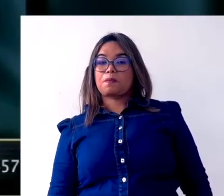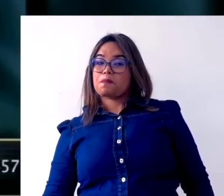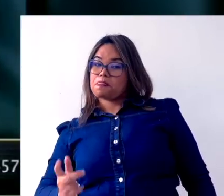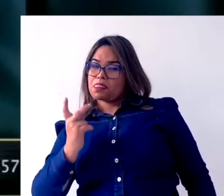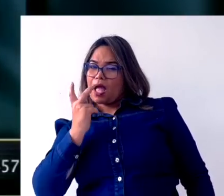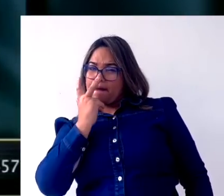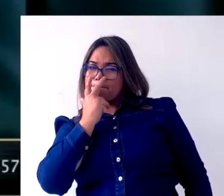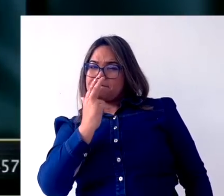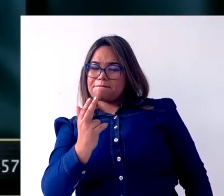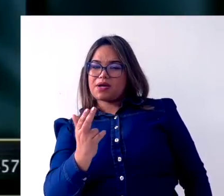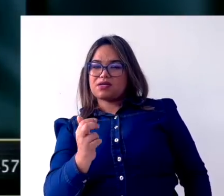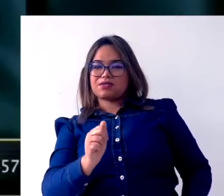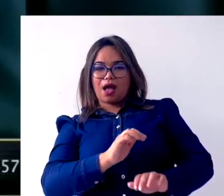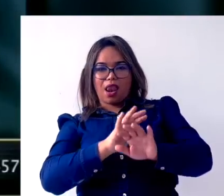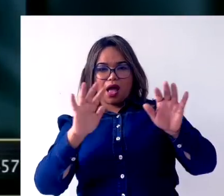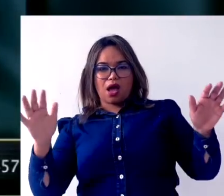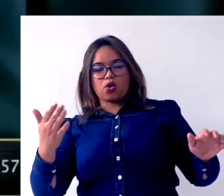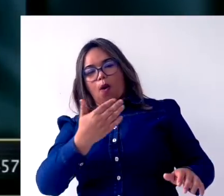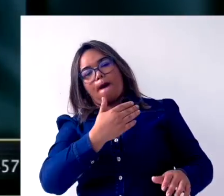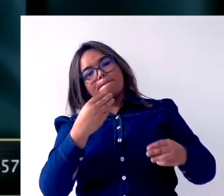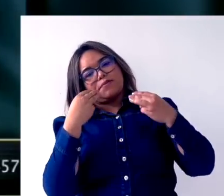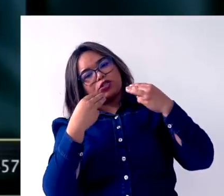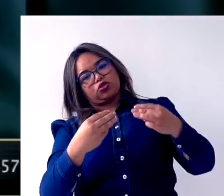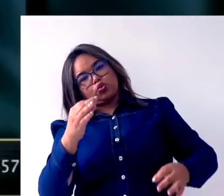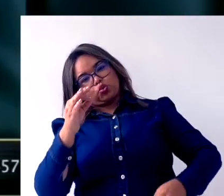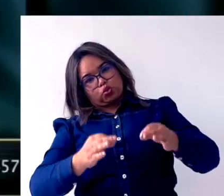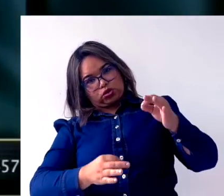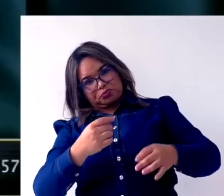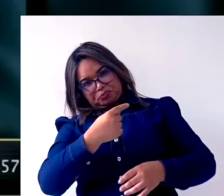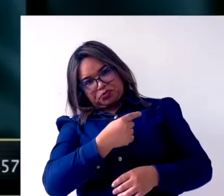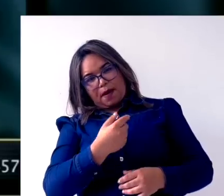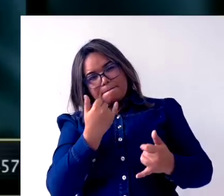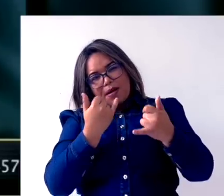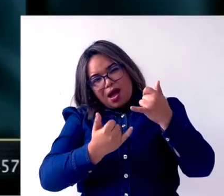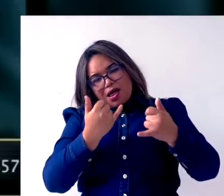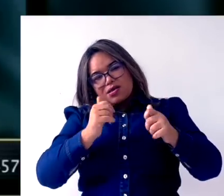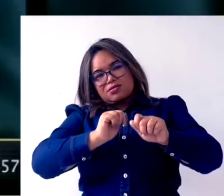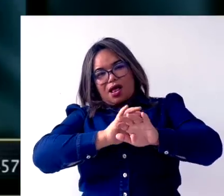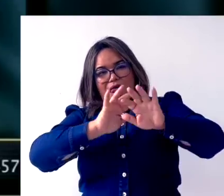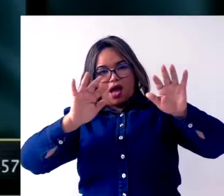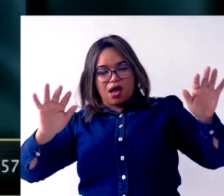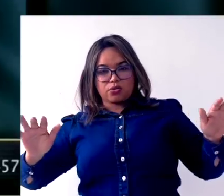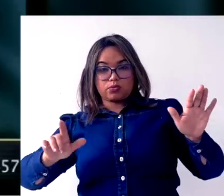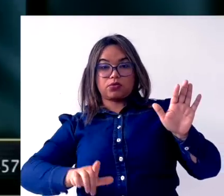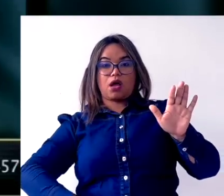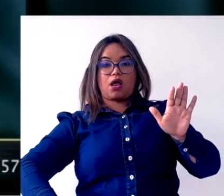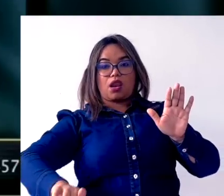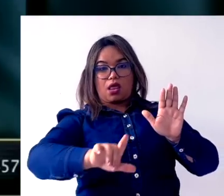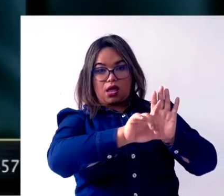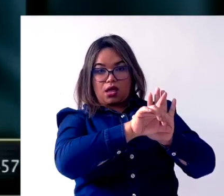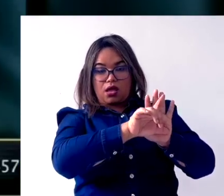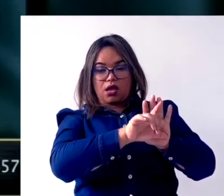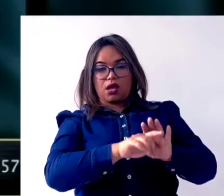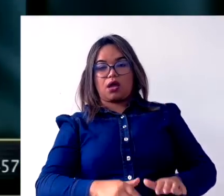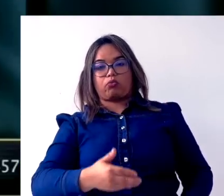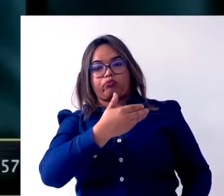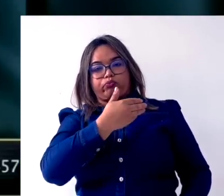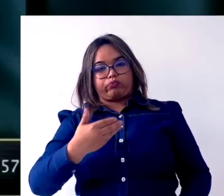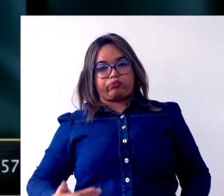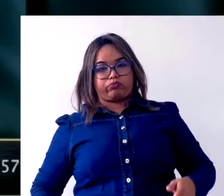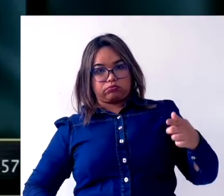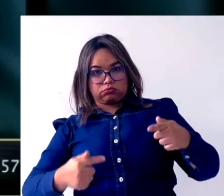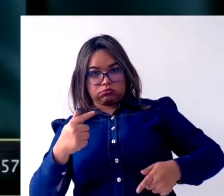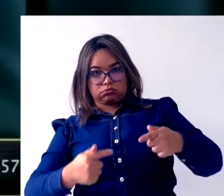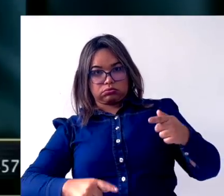ministro da Justiça falando, parece claro que por estas leis o Estado nos compele, sob a sanção da lei, a que